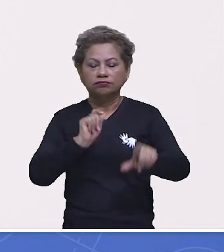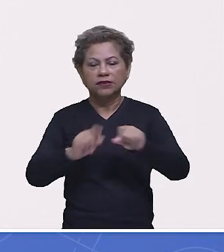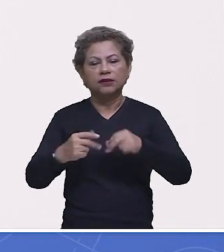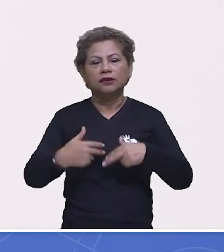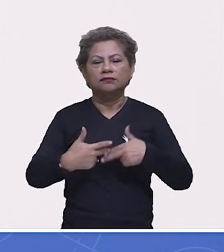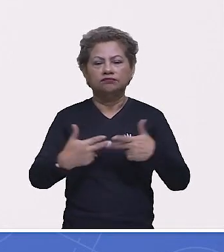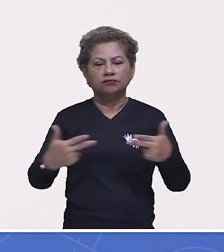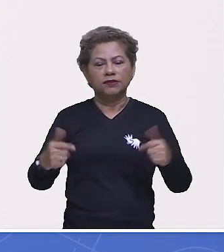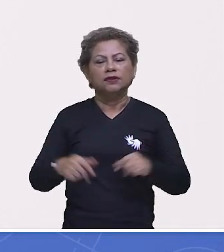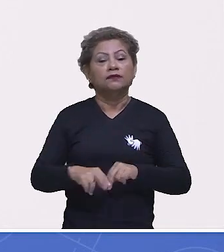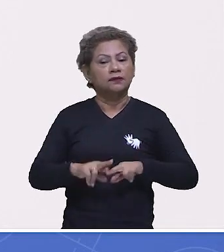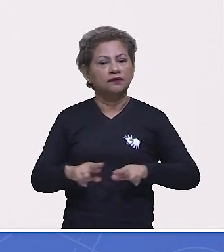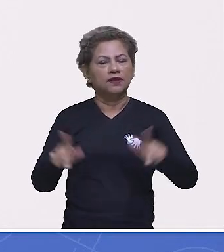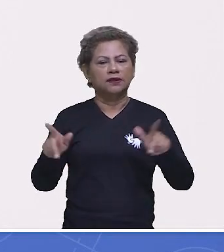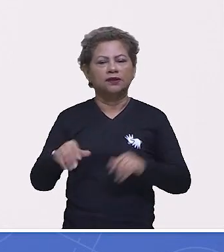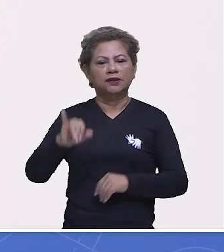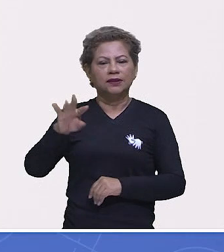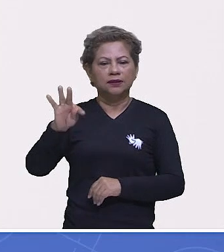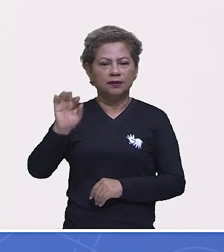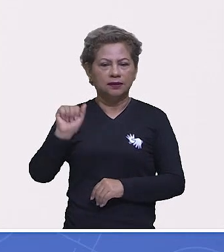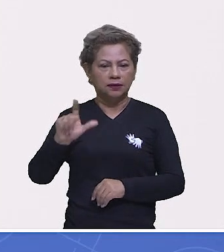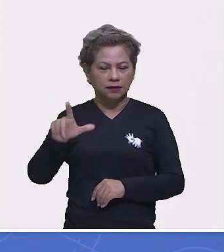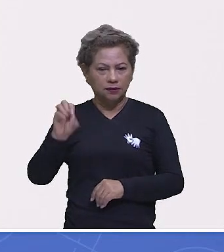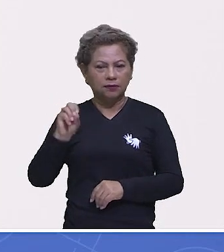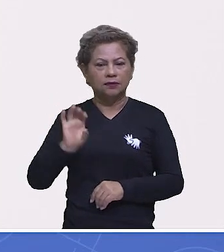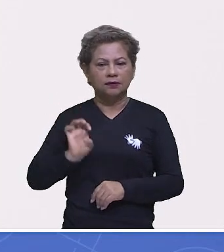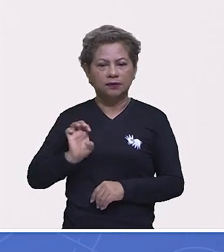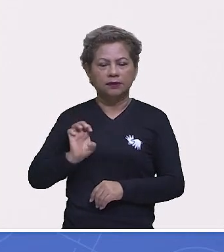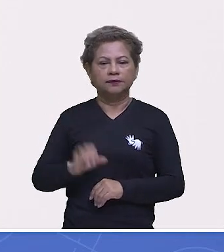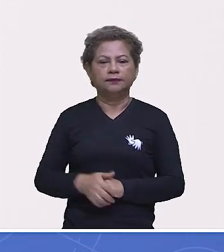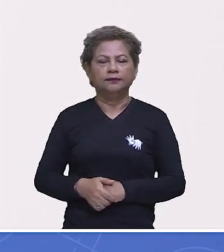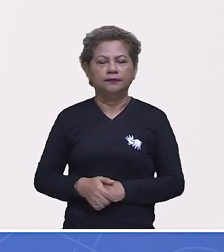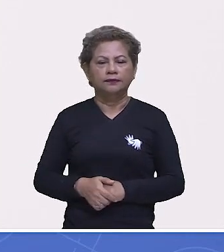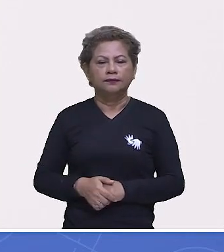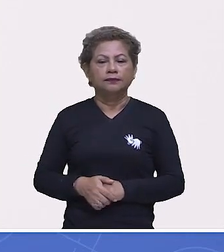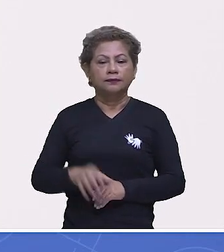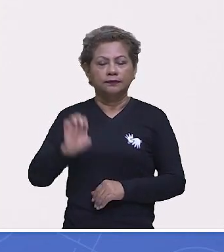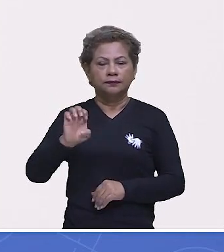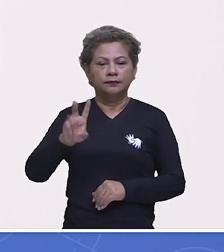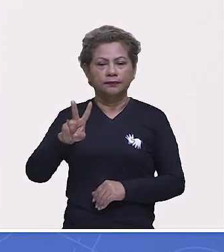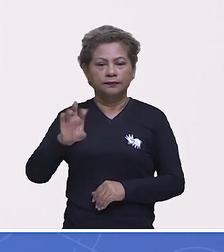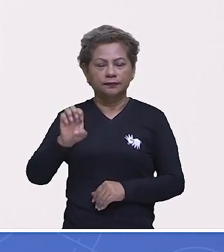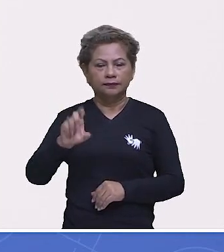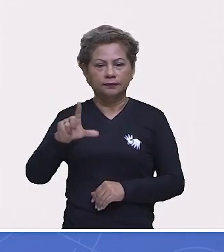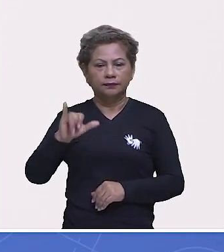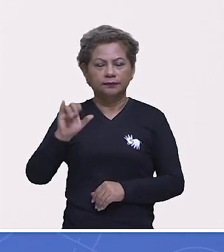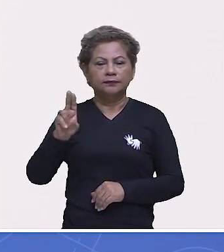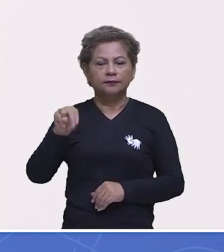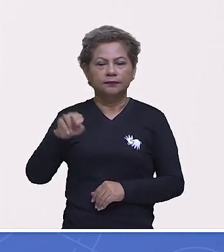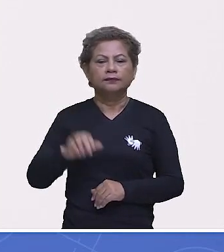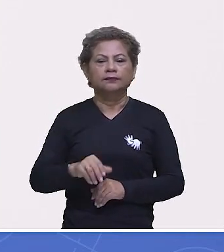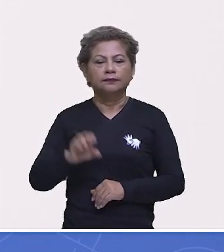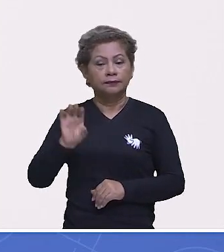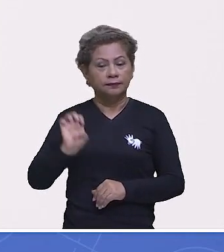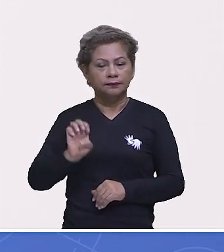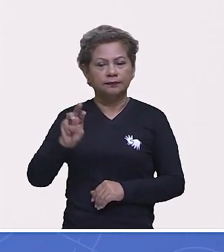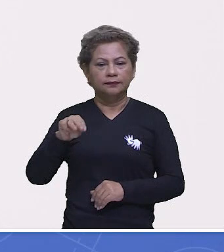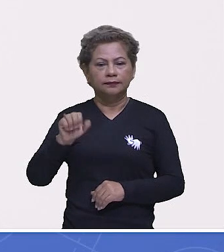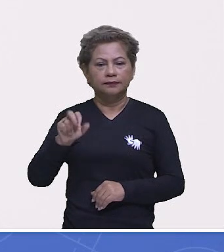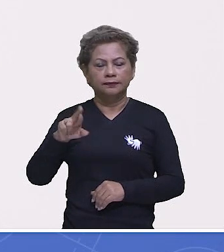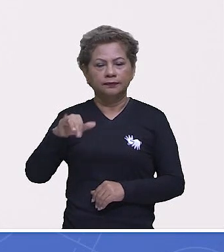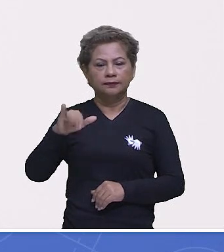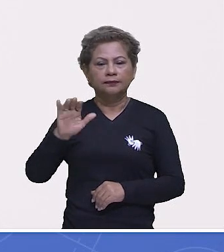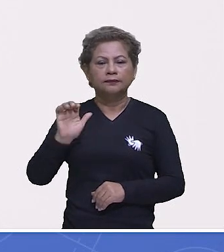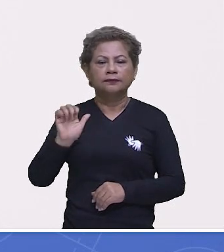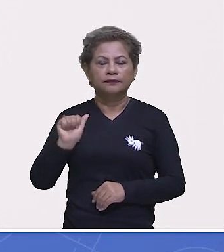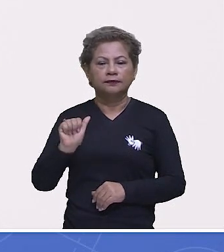bom. Ítalo, letra E. Evelyn, letra E. Maria, letra E.